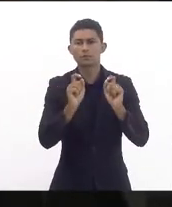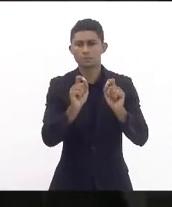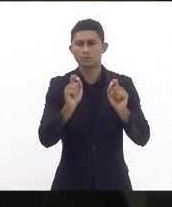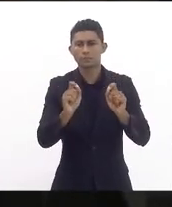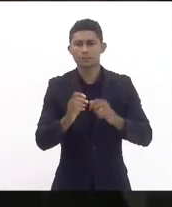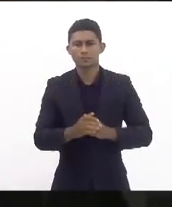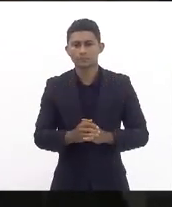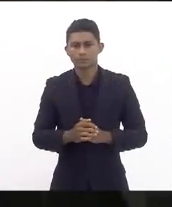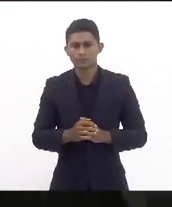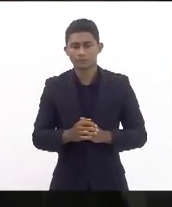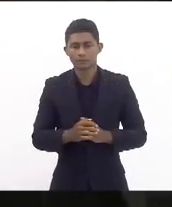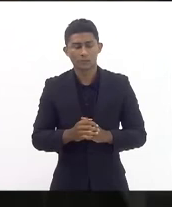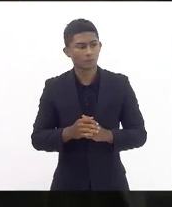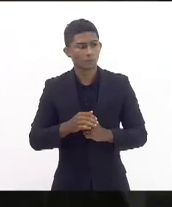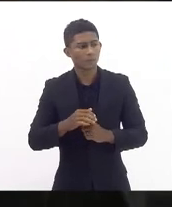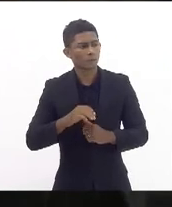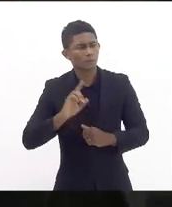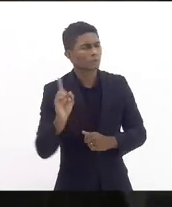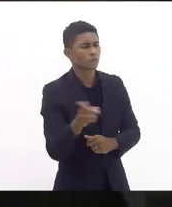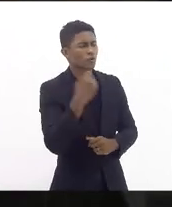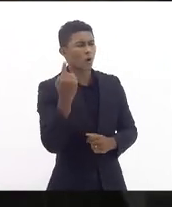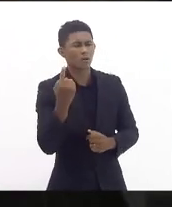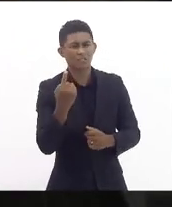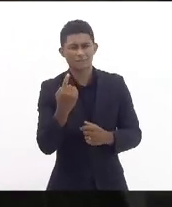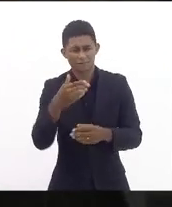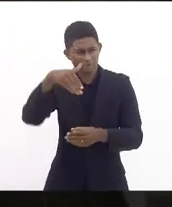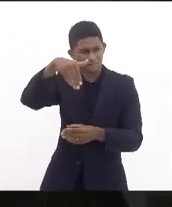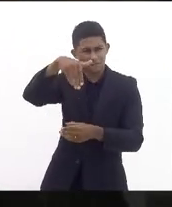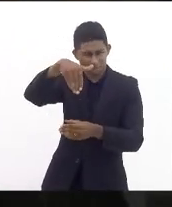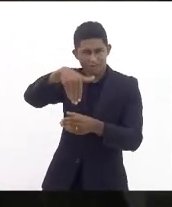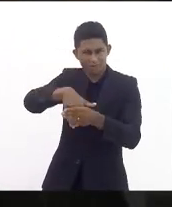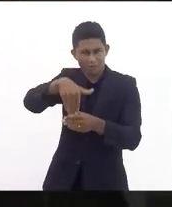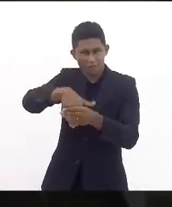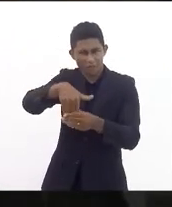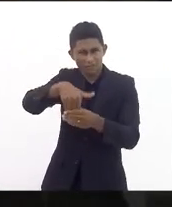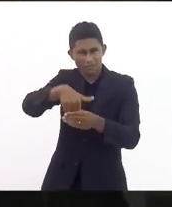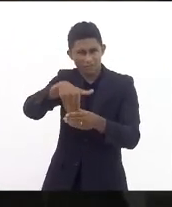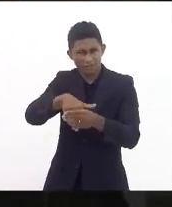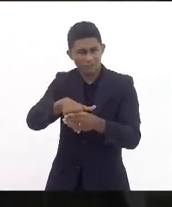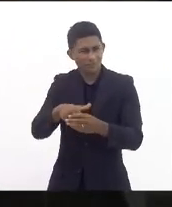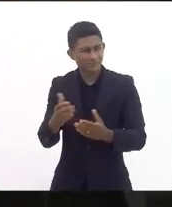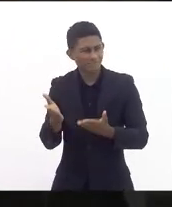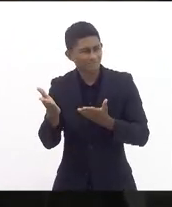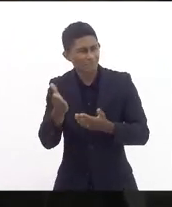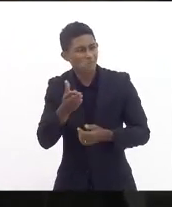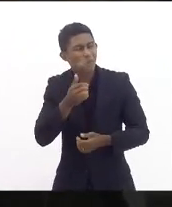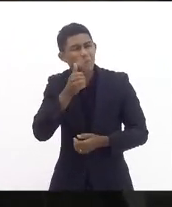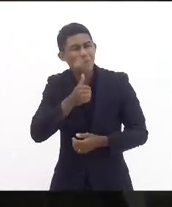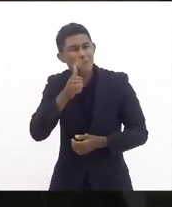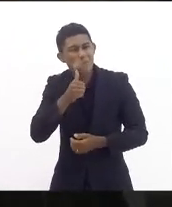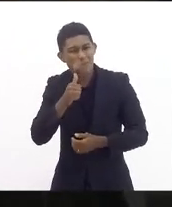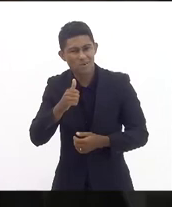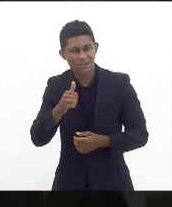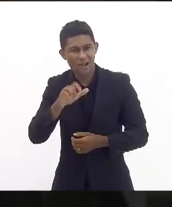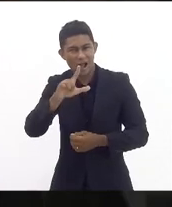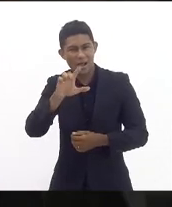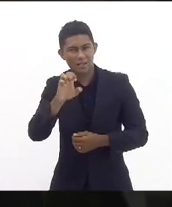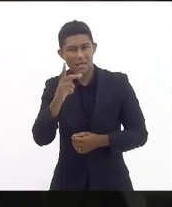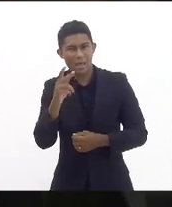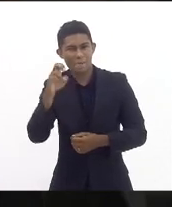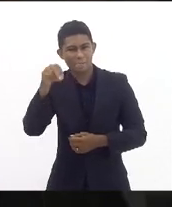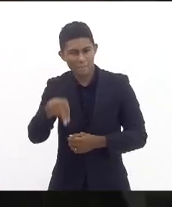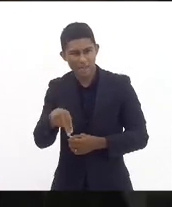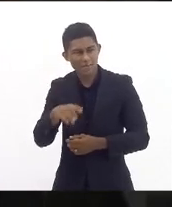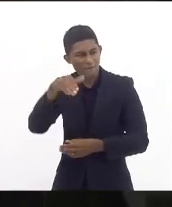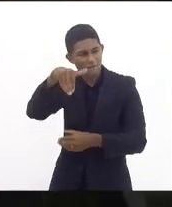nós não podemos ter um voto sequer a favor da senhora le pen por tudo o